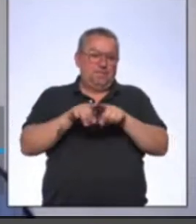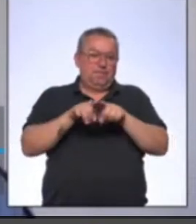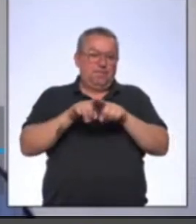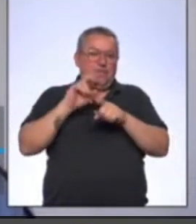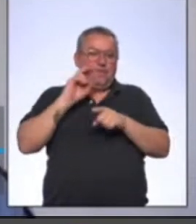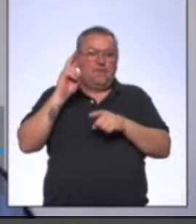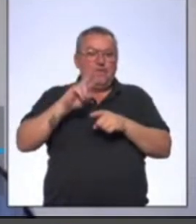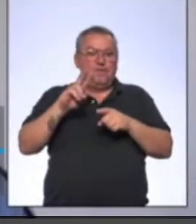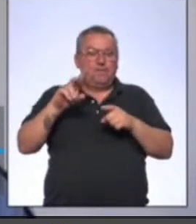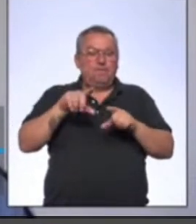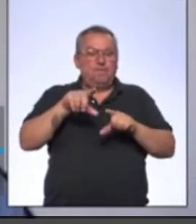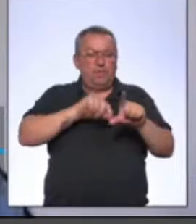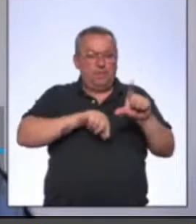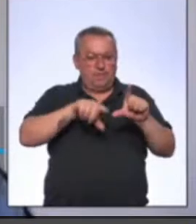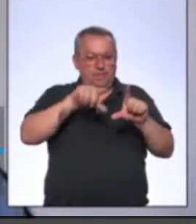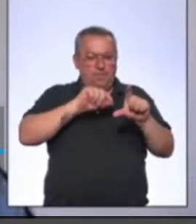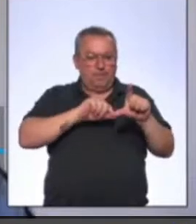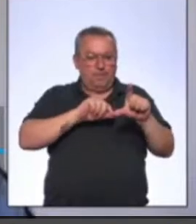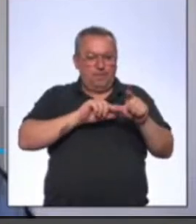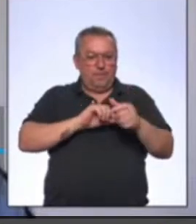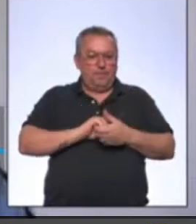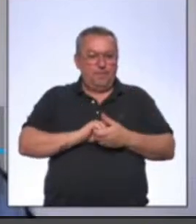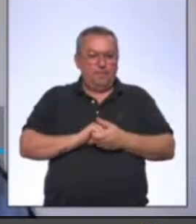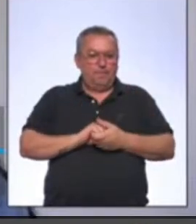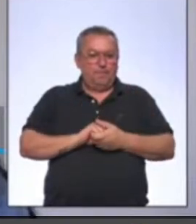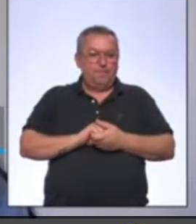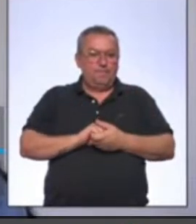Vamos ver aí as alternativas com mais calma.